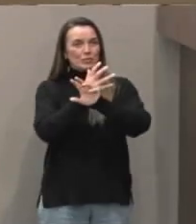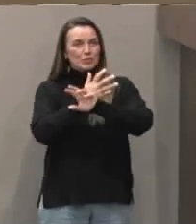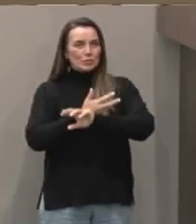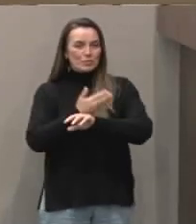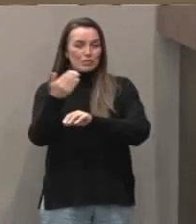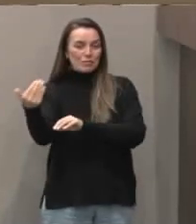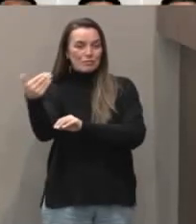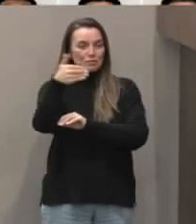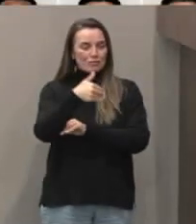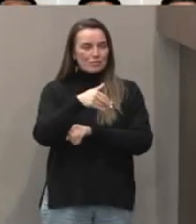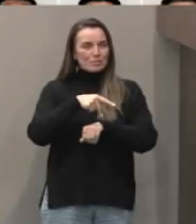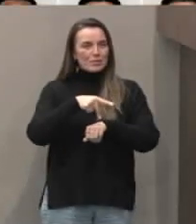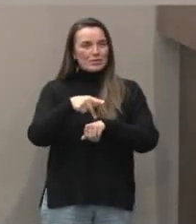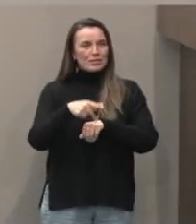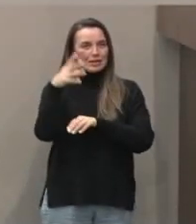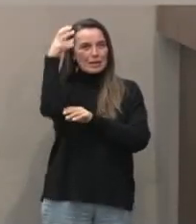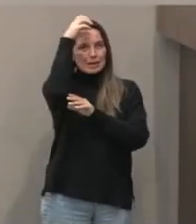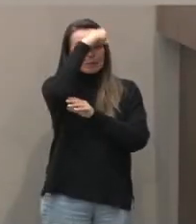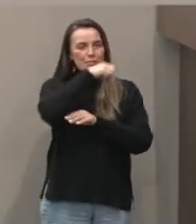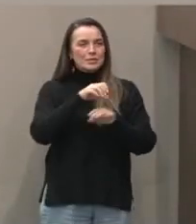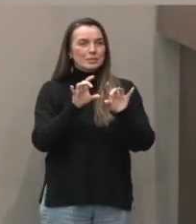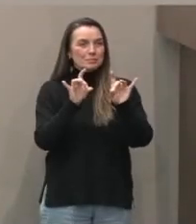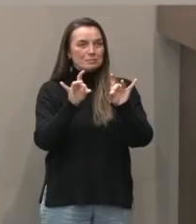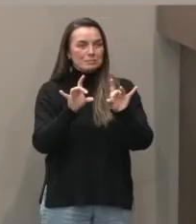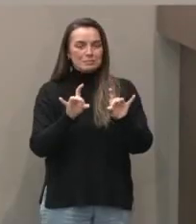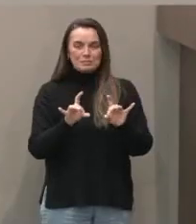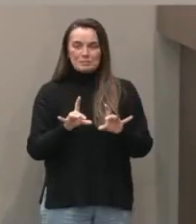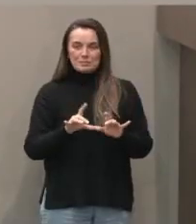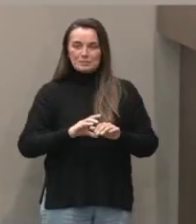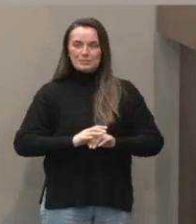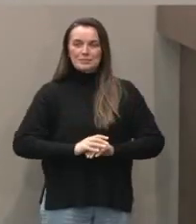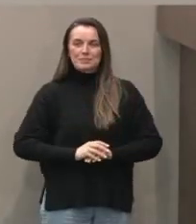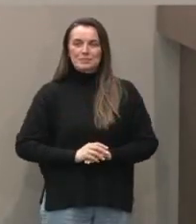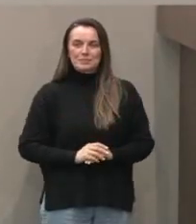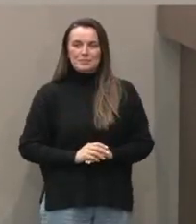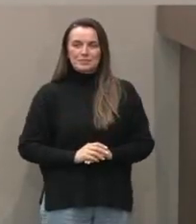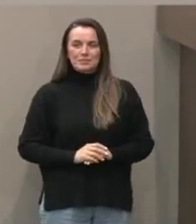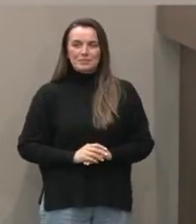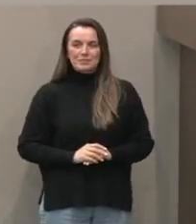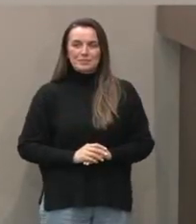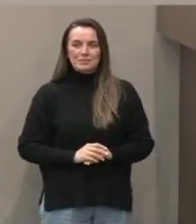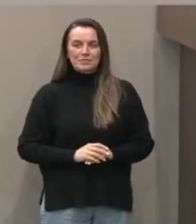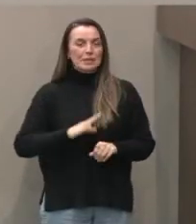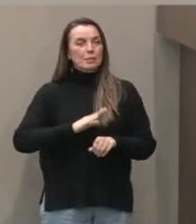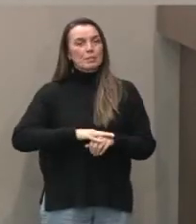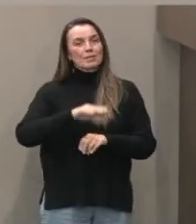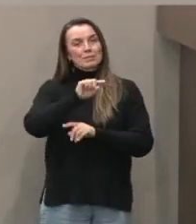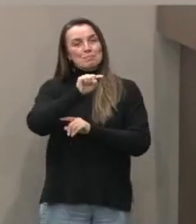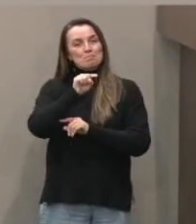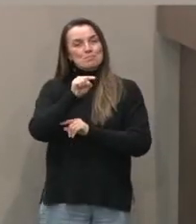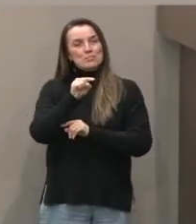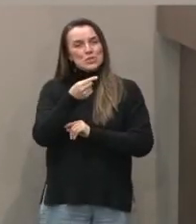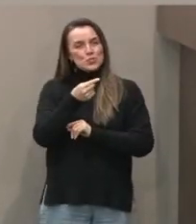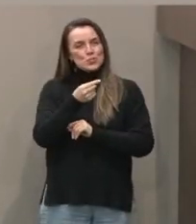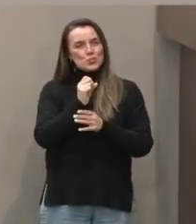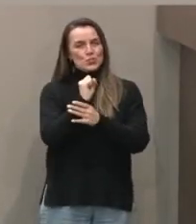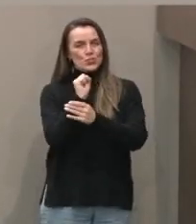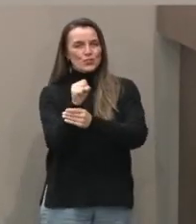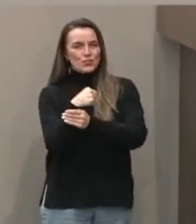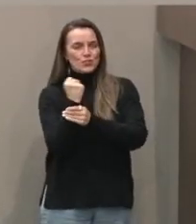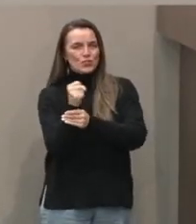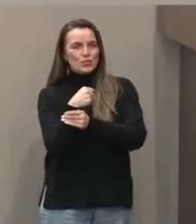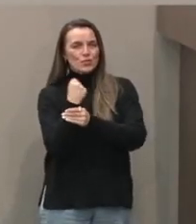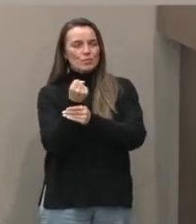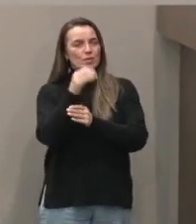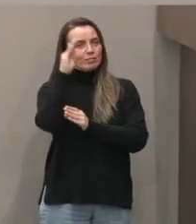Fundo aprender especialização, não ortopedia. Temos mais de 1000 fisioterapeutas e acadêmicos